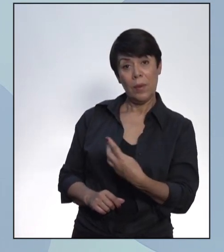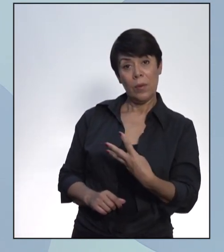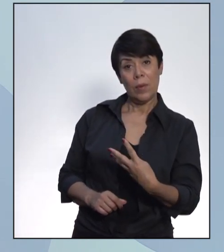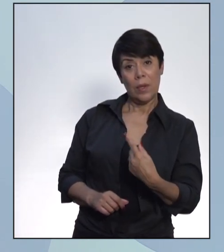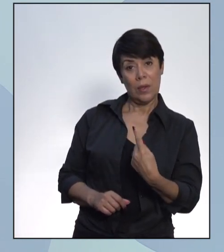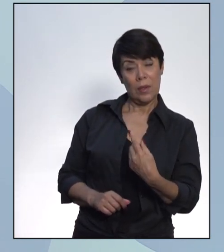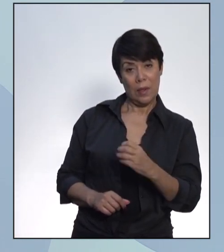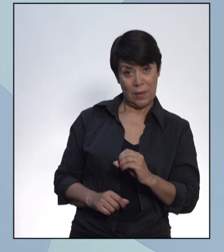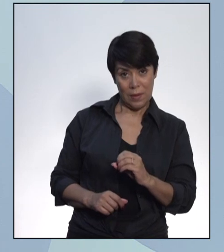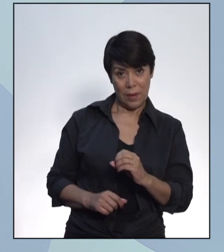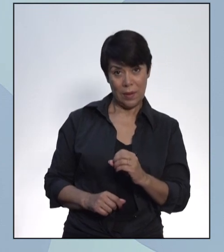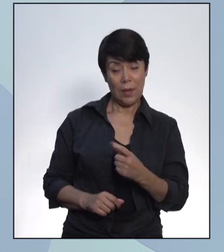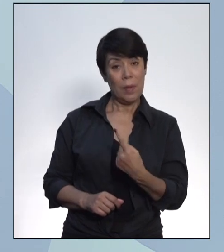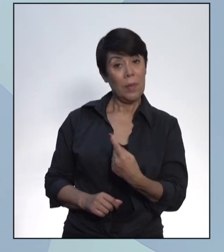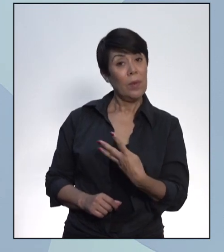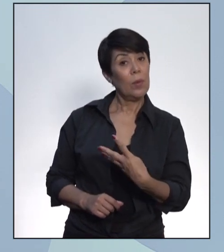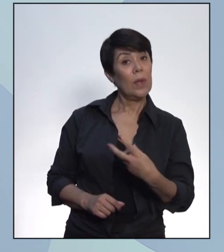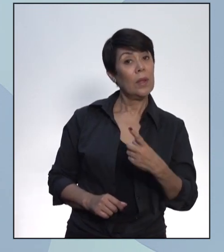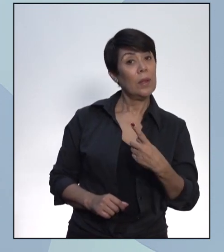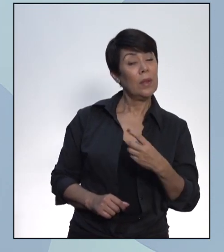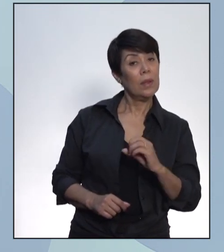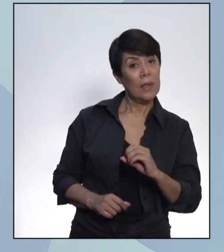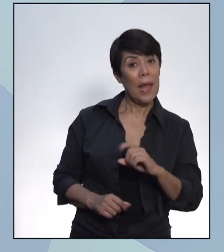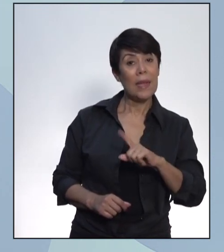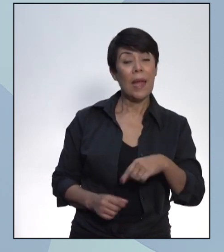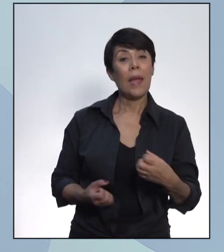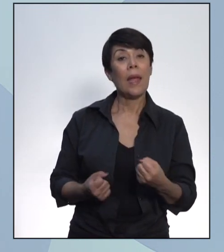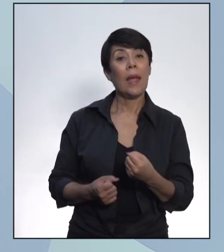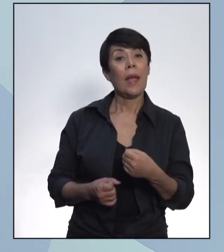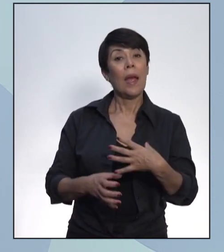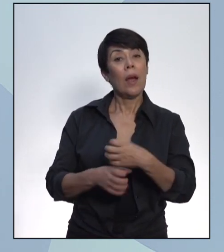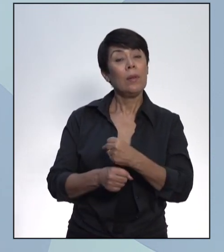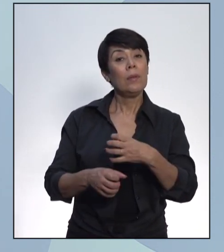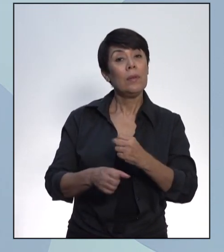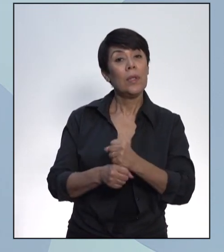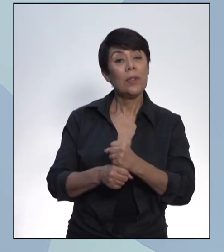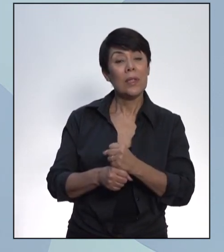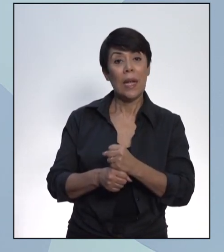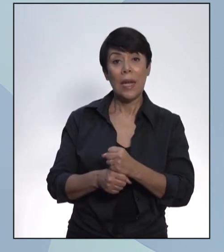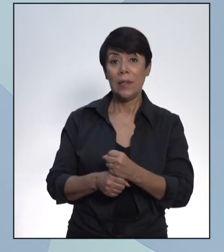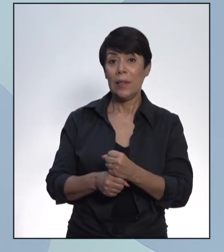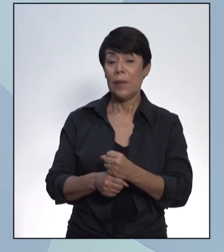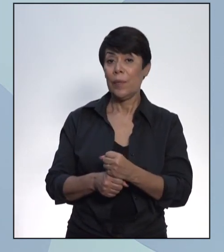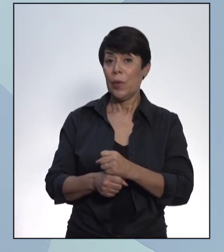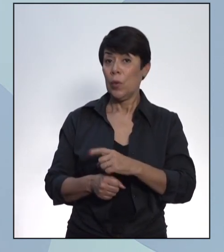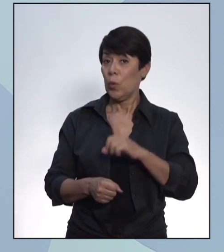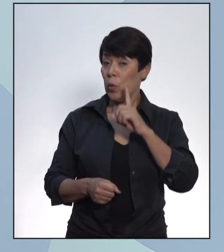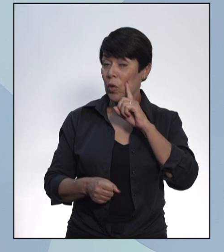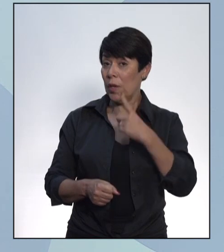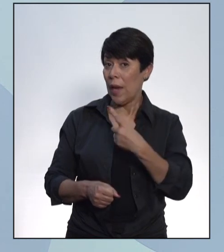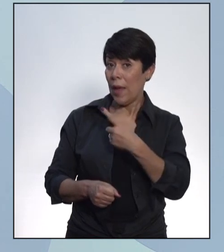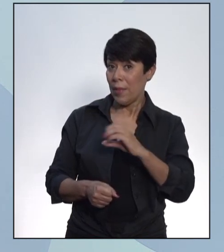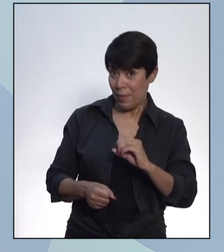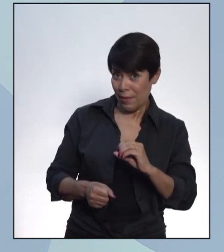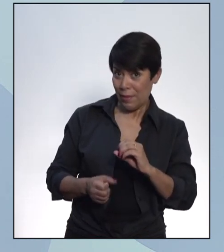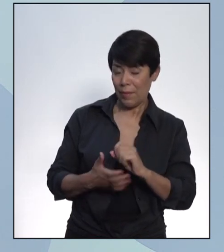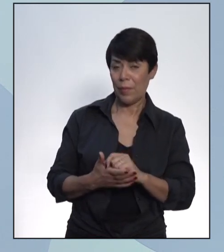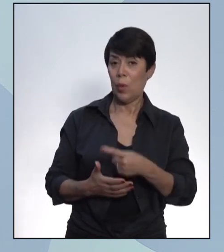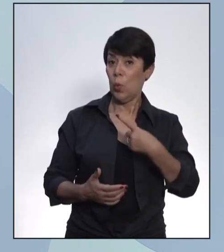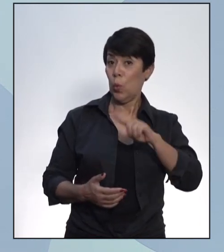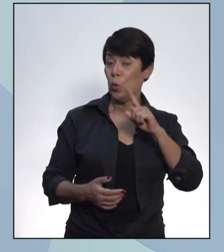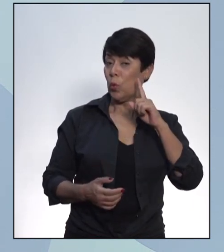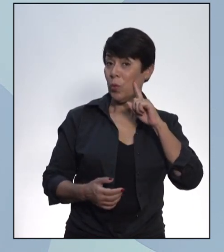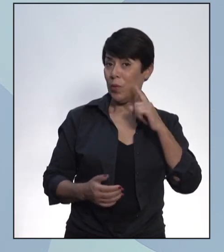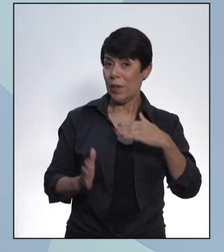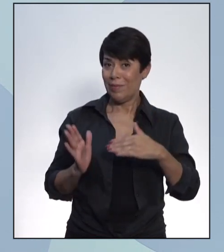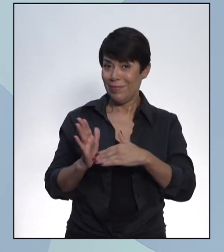1.410. 1.410 é a quantidade que eu entreguei no meu 10º dia. Então, lá no meu 10º